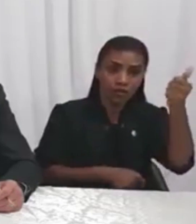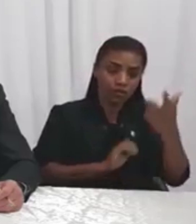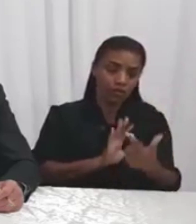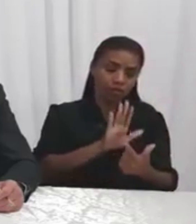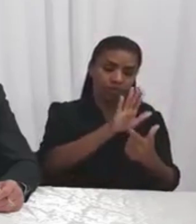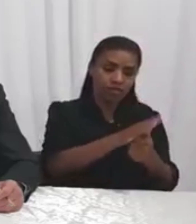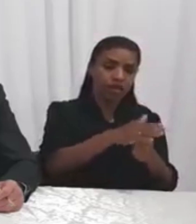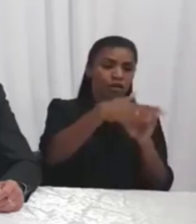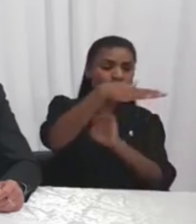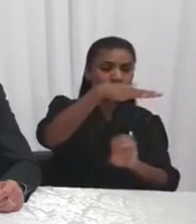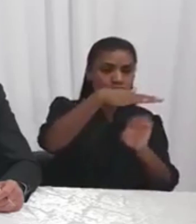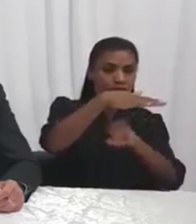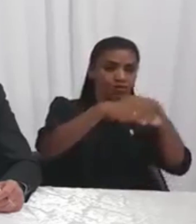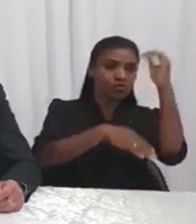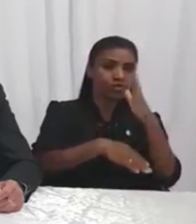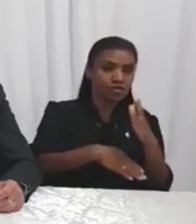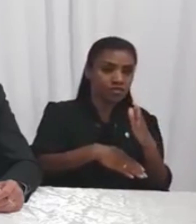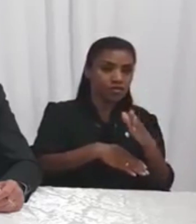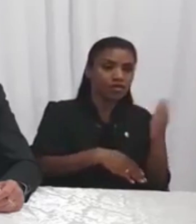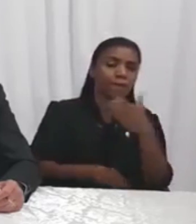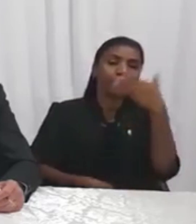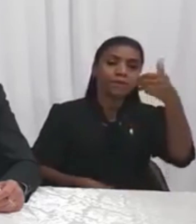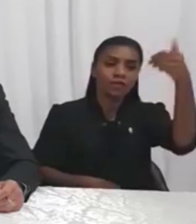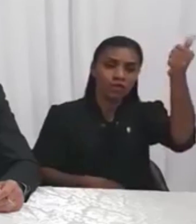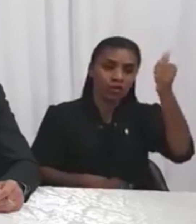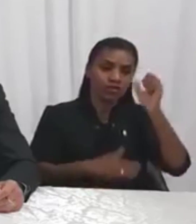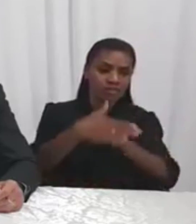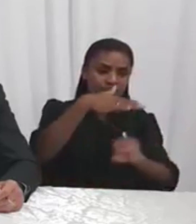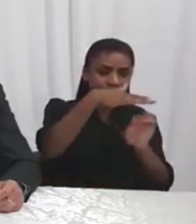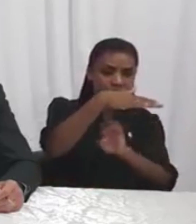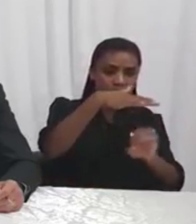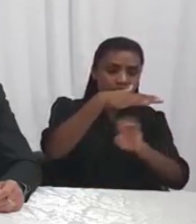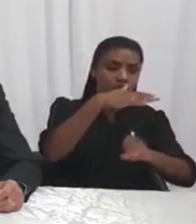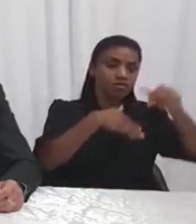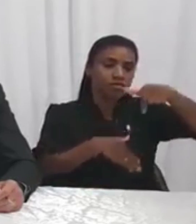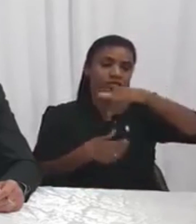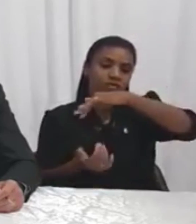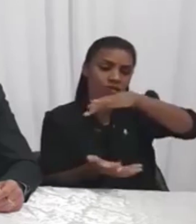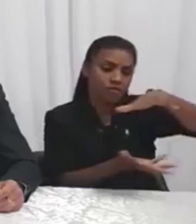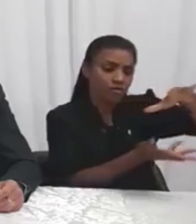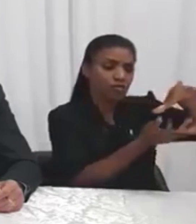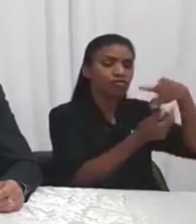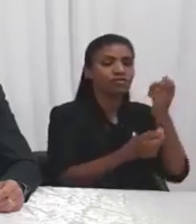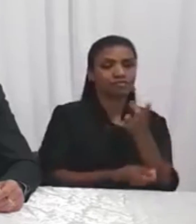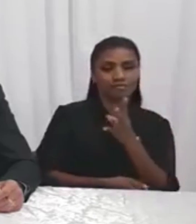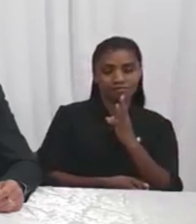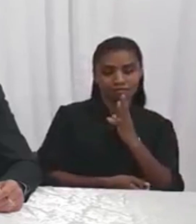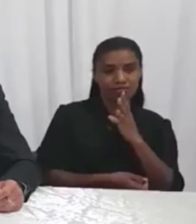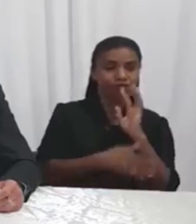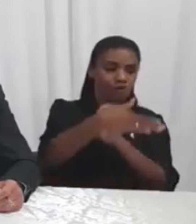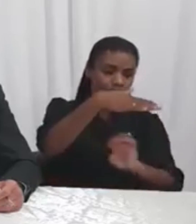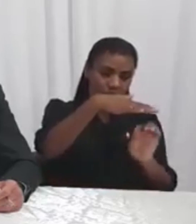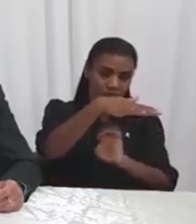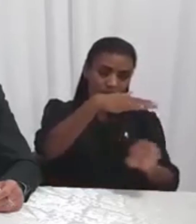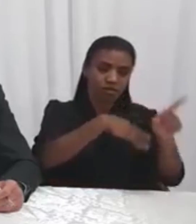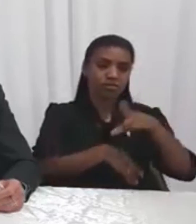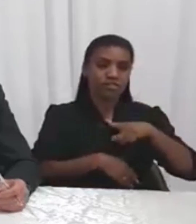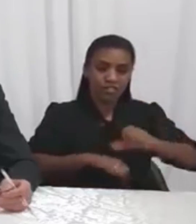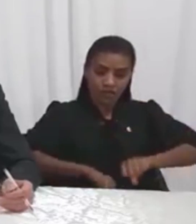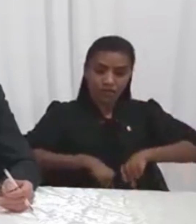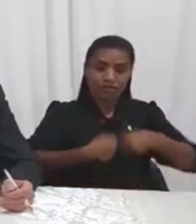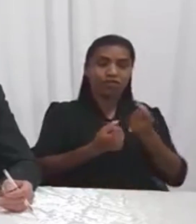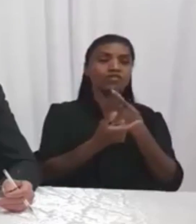o empresariado brasileiro, que é um dos melhores empresários desse mundo que eu conheço, é um empresário que tem força